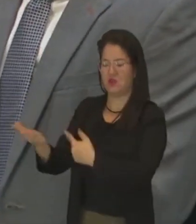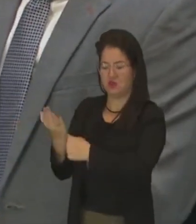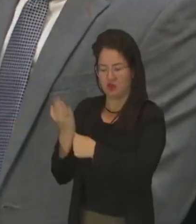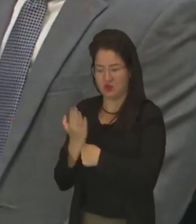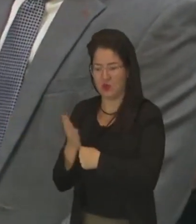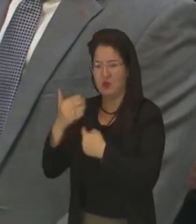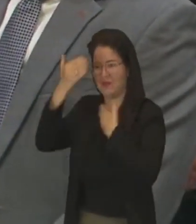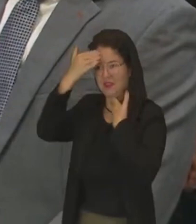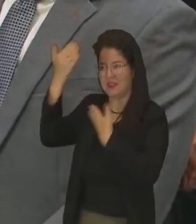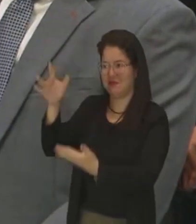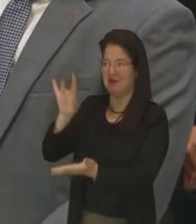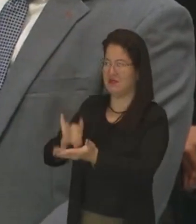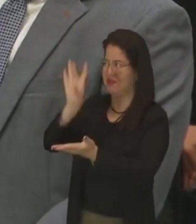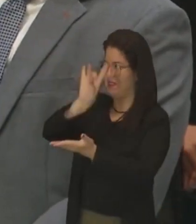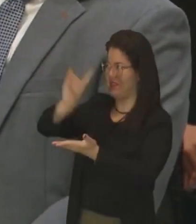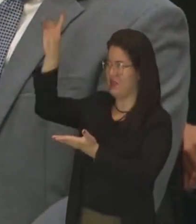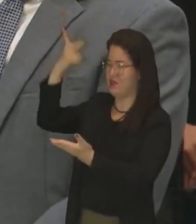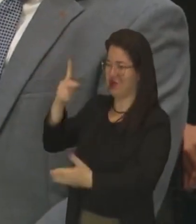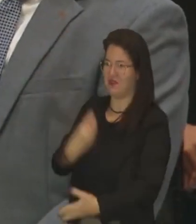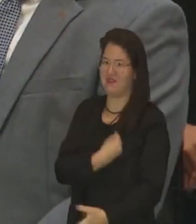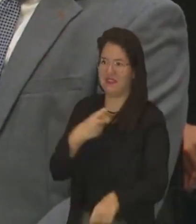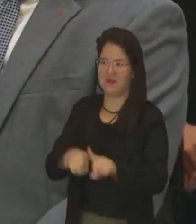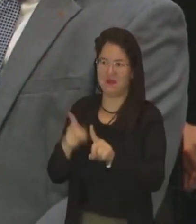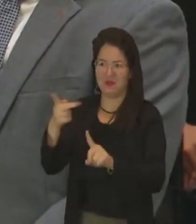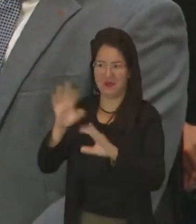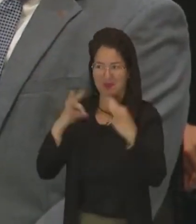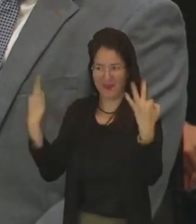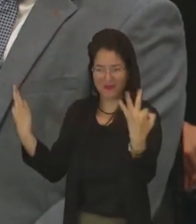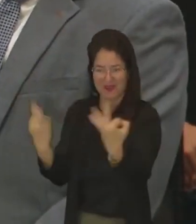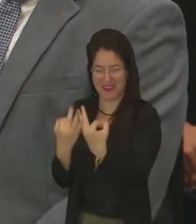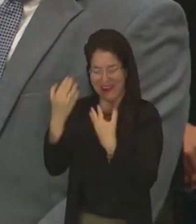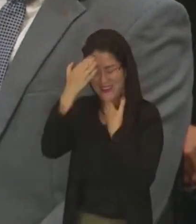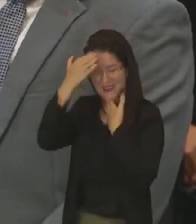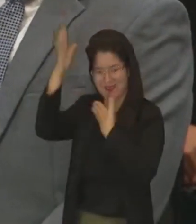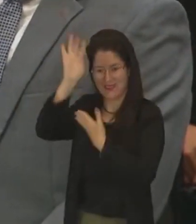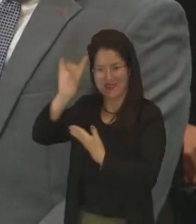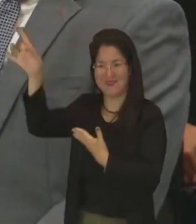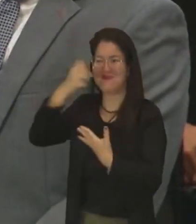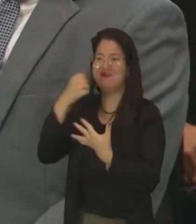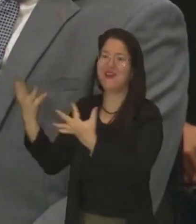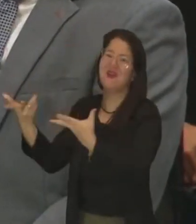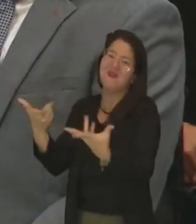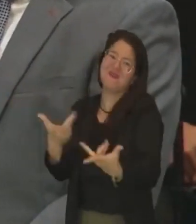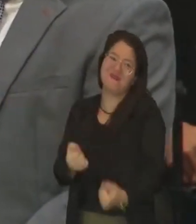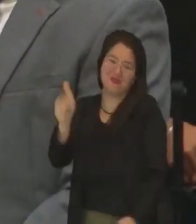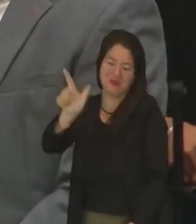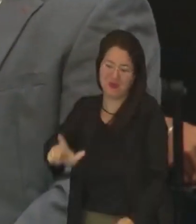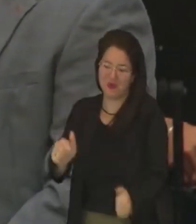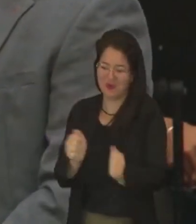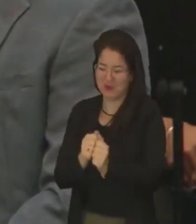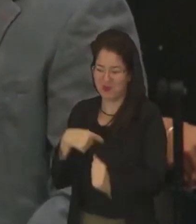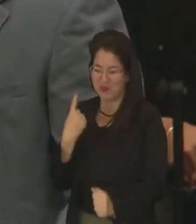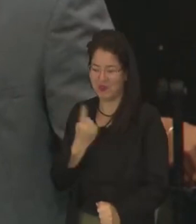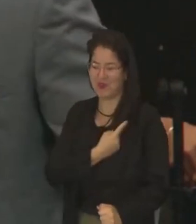Nós agradecemos muito a Deus e a sua vida e a sua família, pastor. Muito bem, seja bem-vindo entre nós mais uma vez.